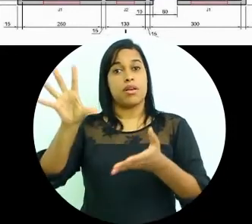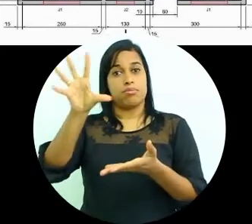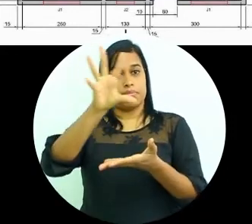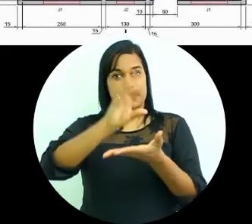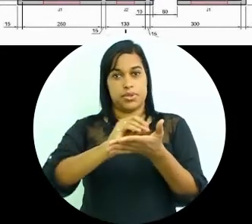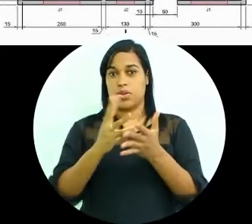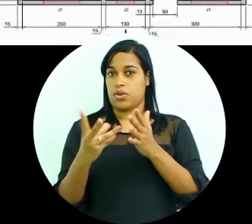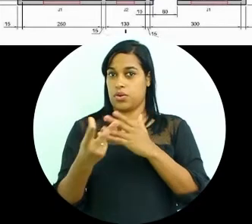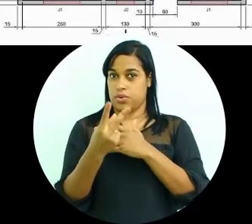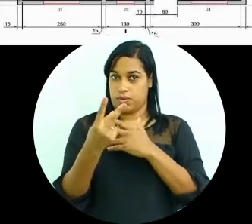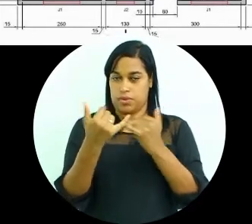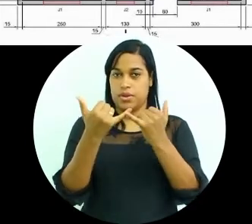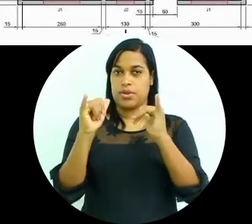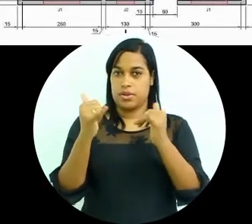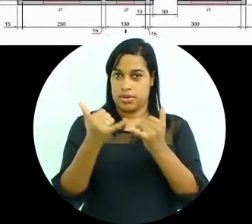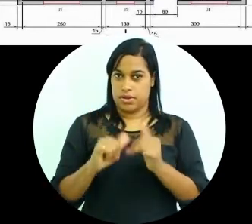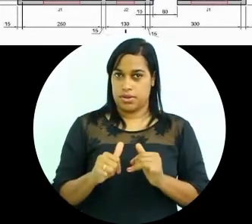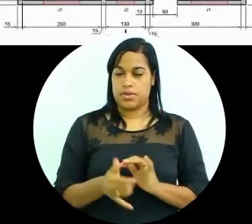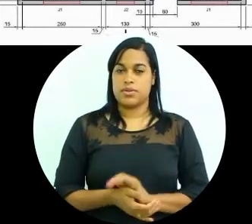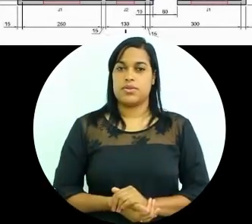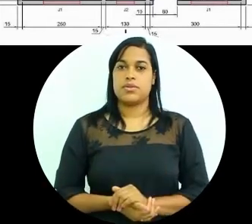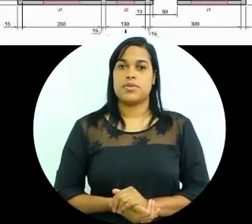Vou selecionar as duas linhas